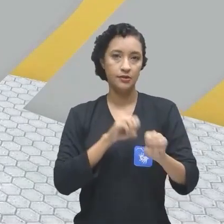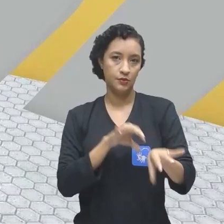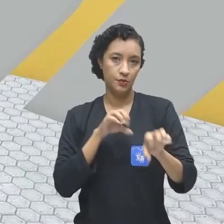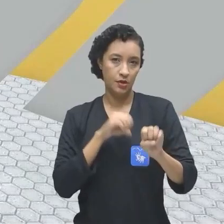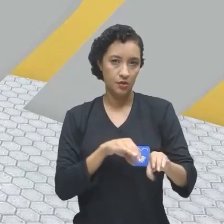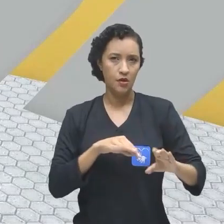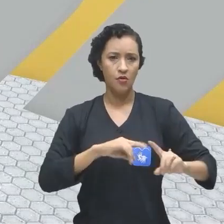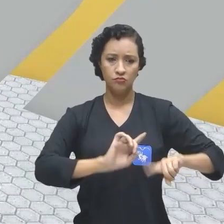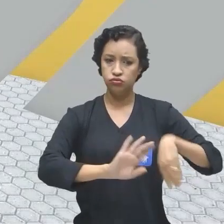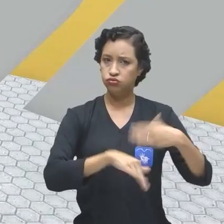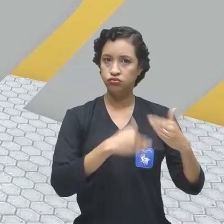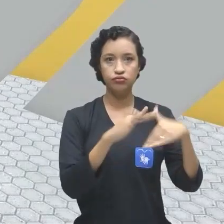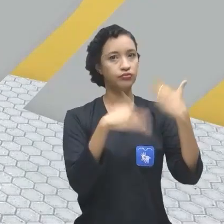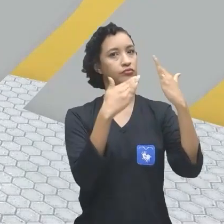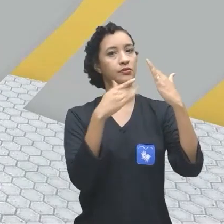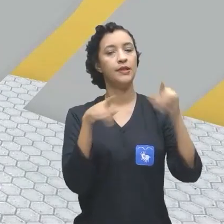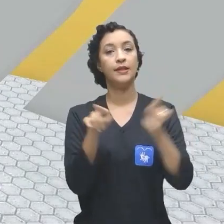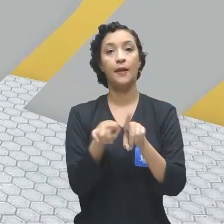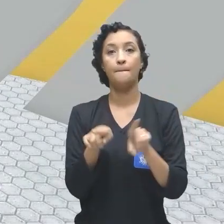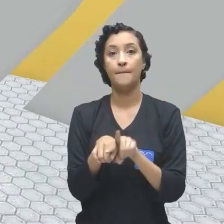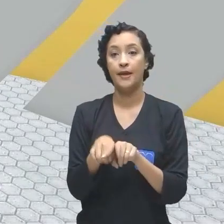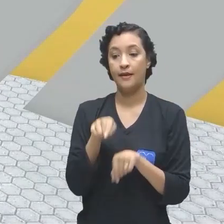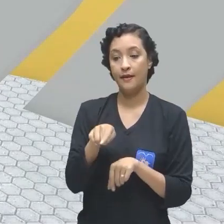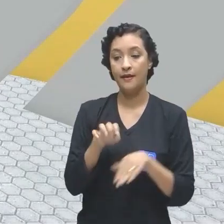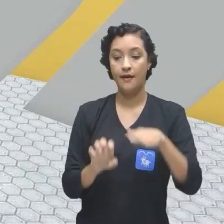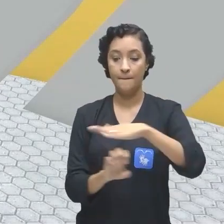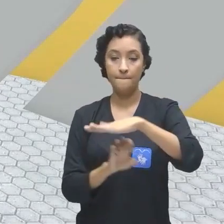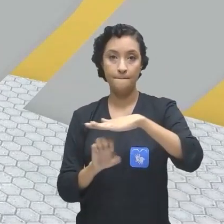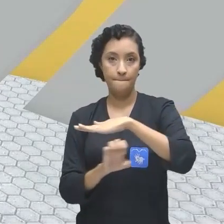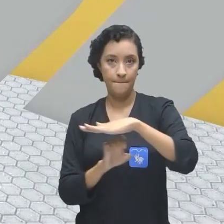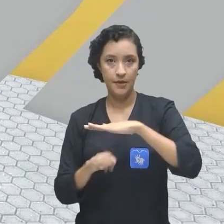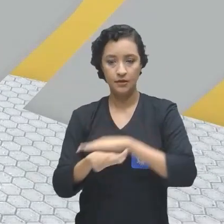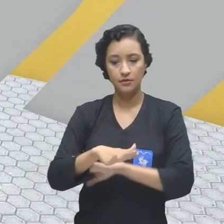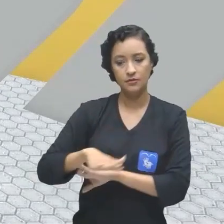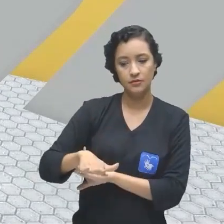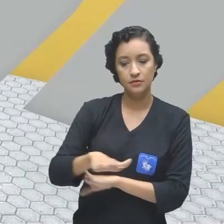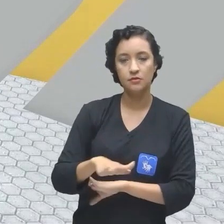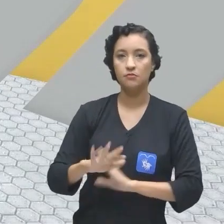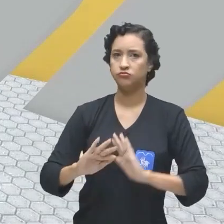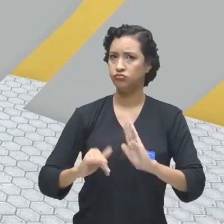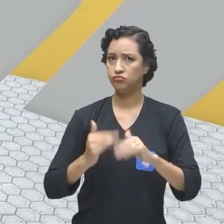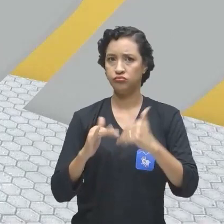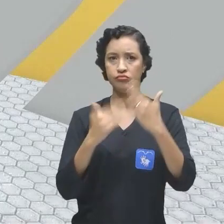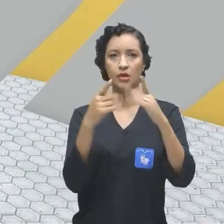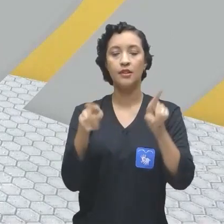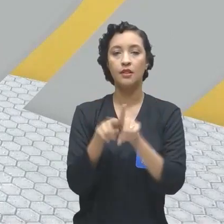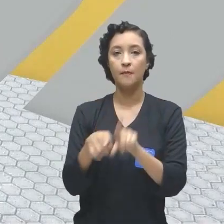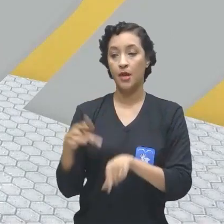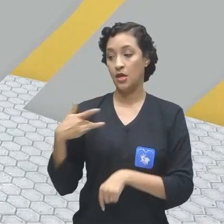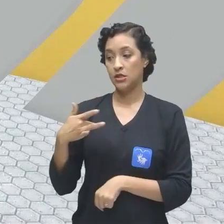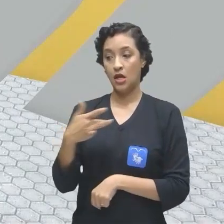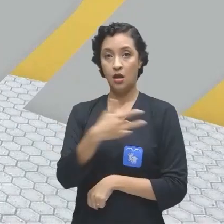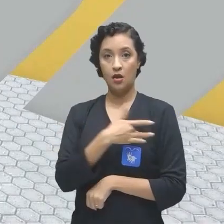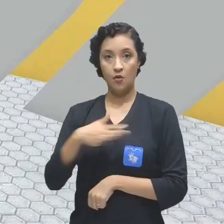desenvolvendo muito, de negócios, da saúde, não